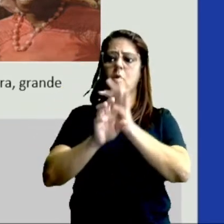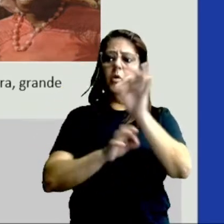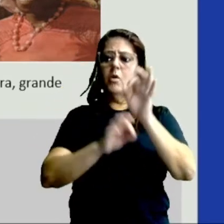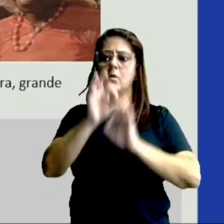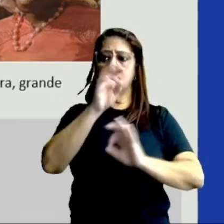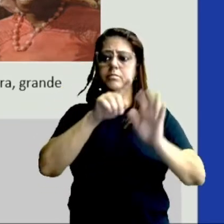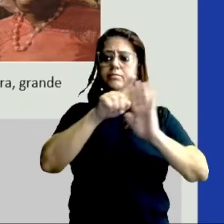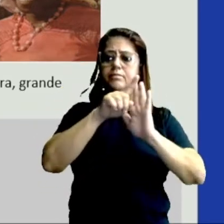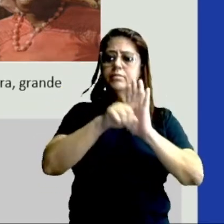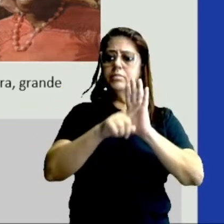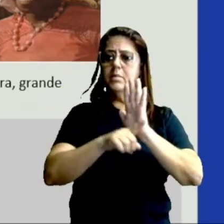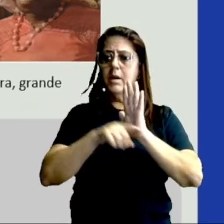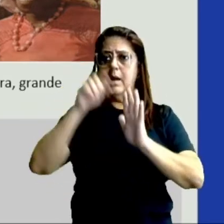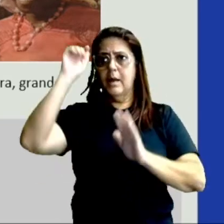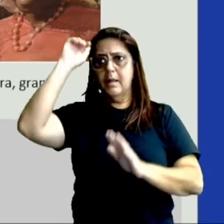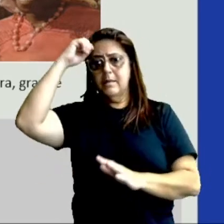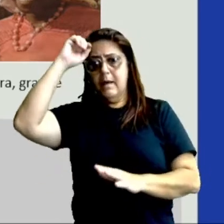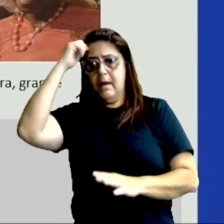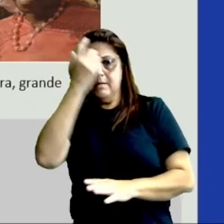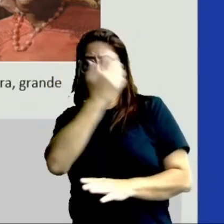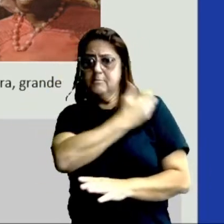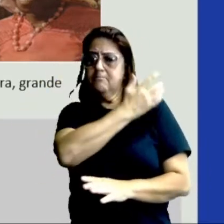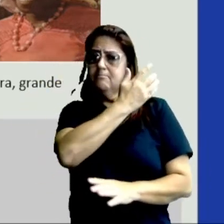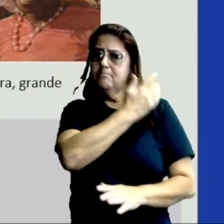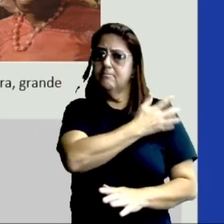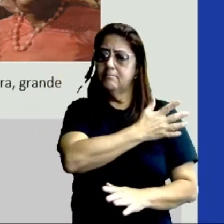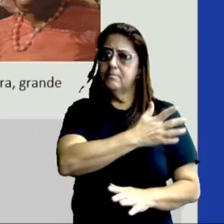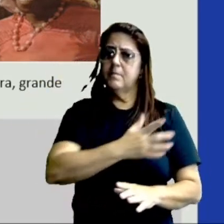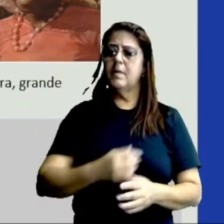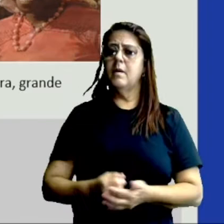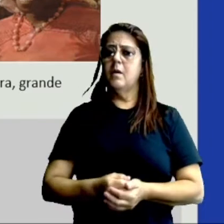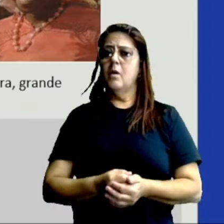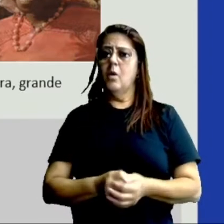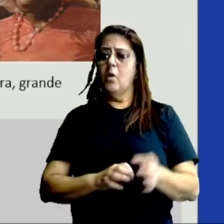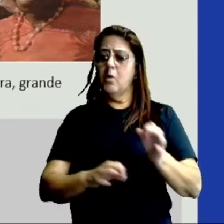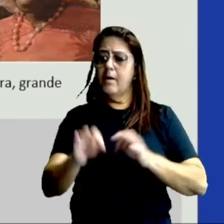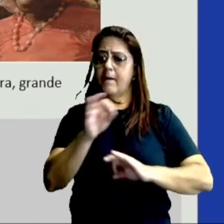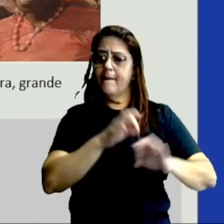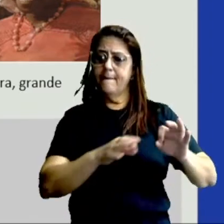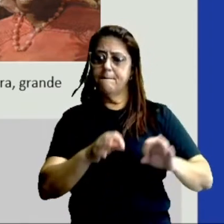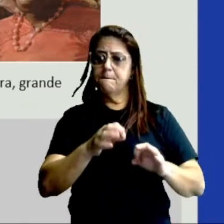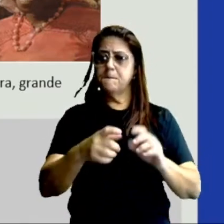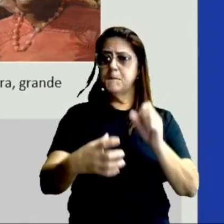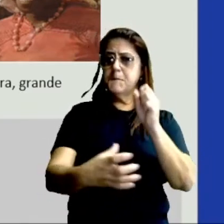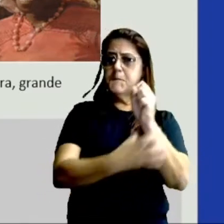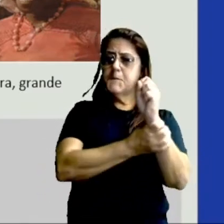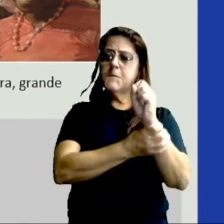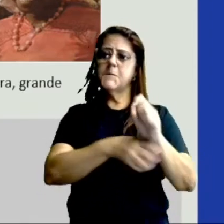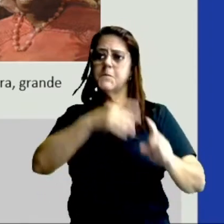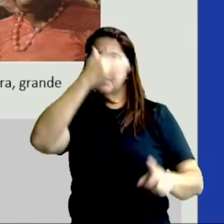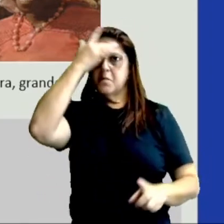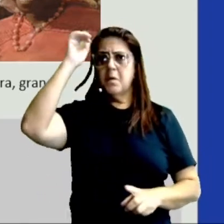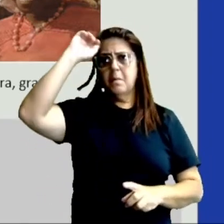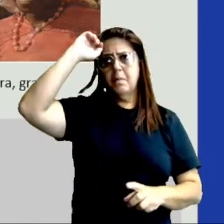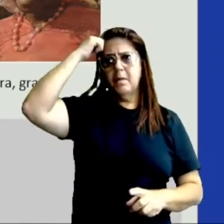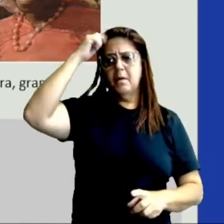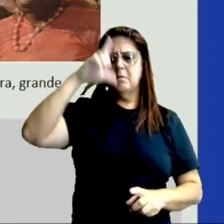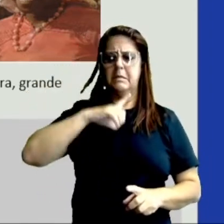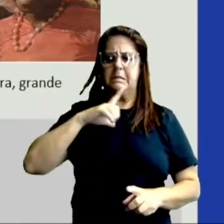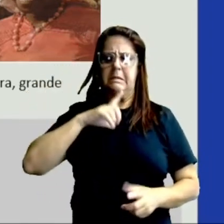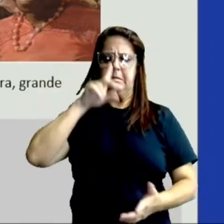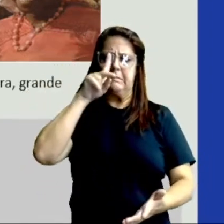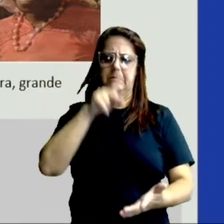públicas de igualdade racial ou seja de enfrentamento ao racismo e também para garantir que as pessoas negras elas